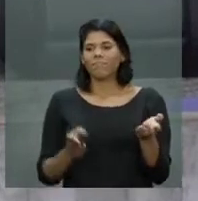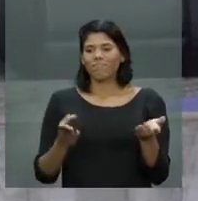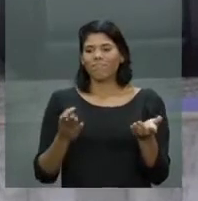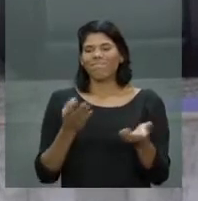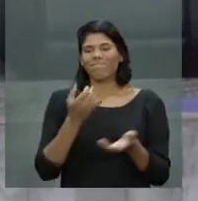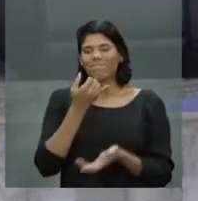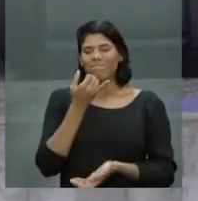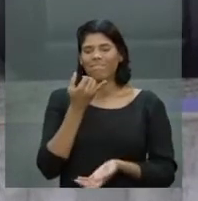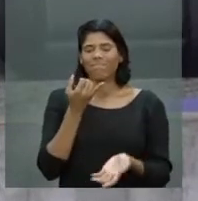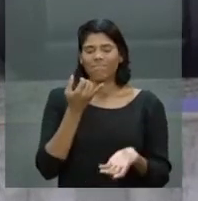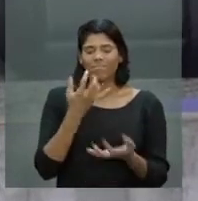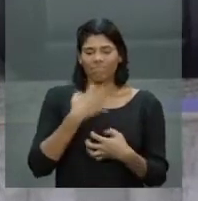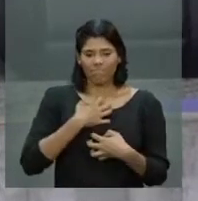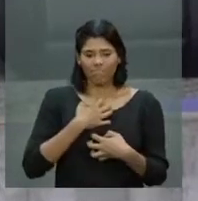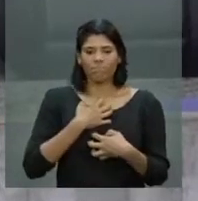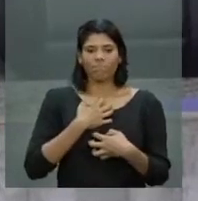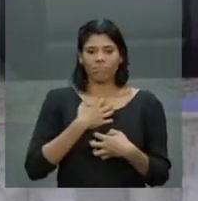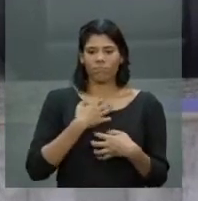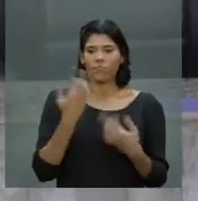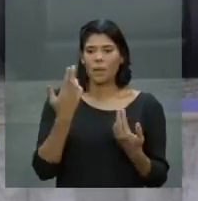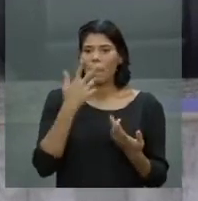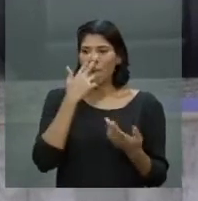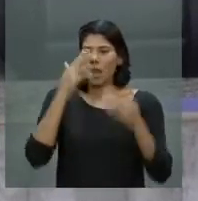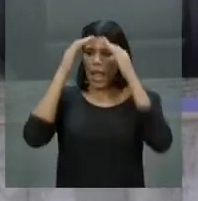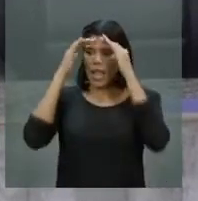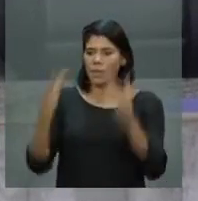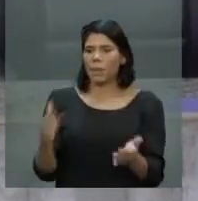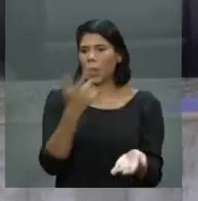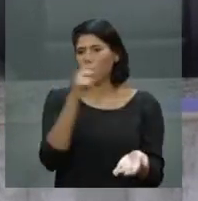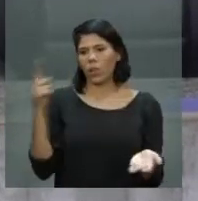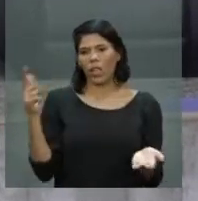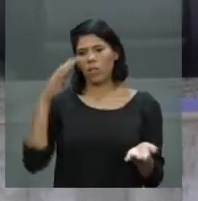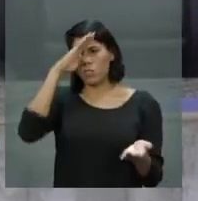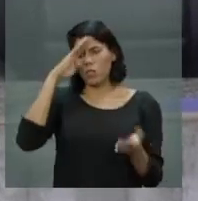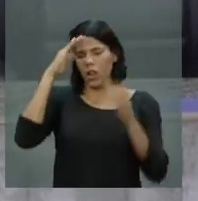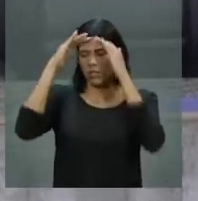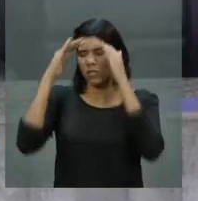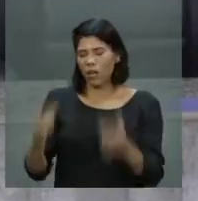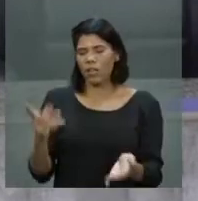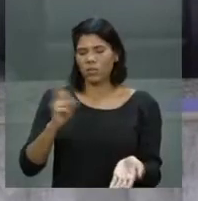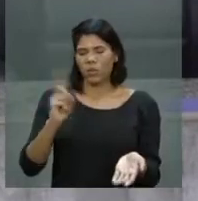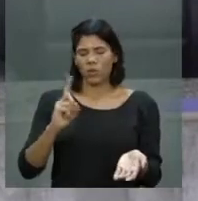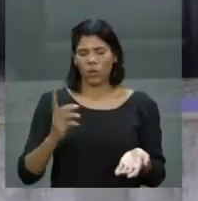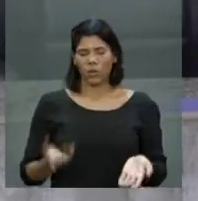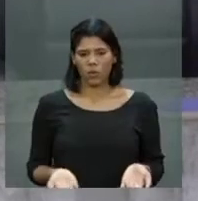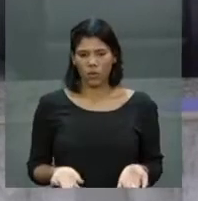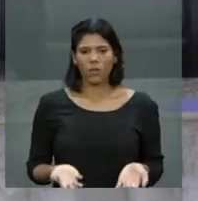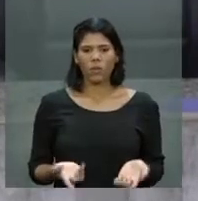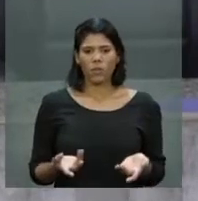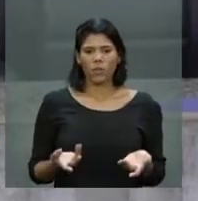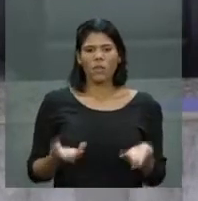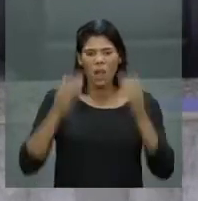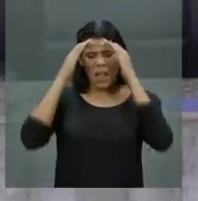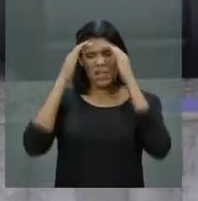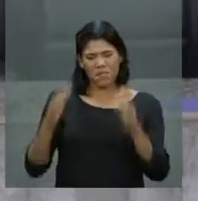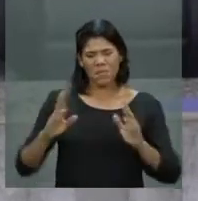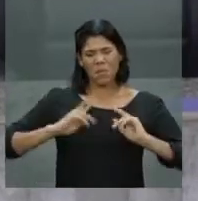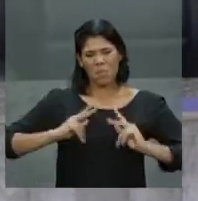advogados desse país que foram desrespeitados, com a democracia brasileira, com respeito à